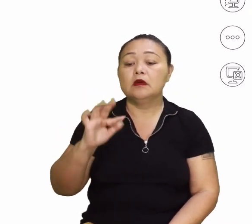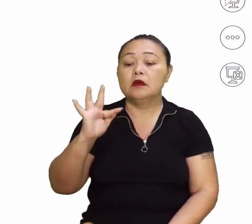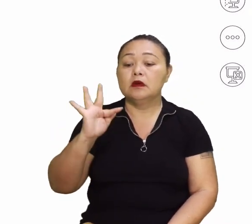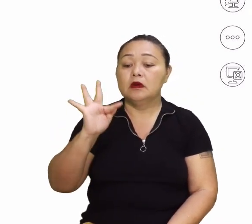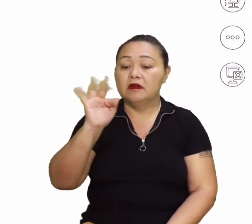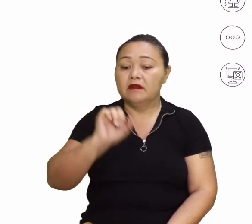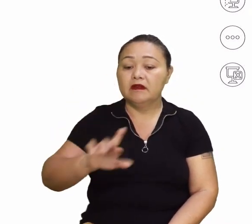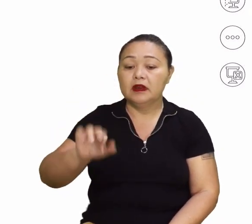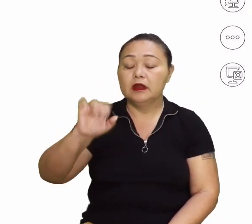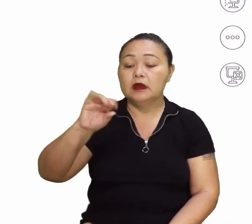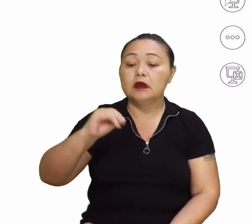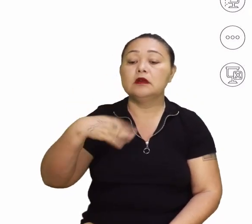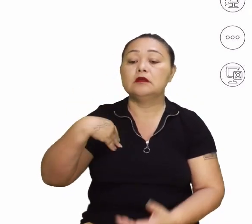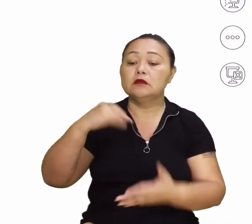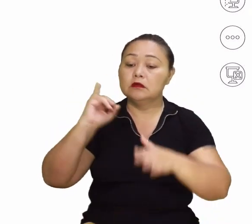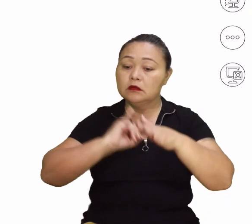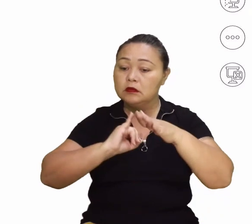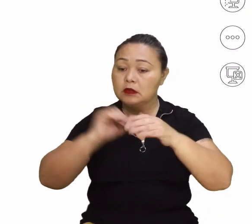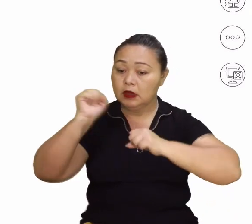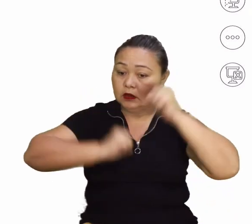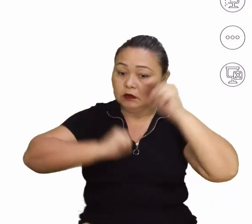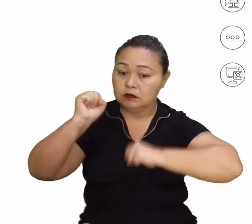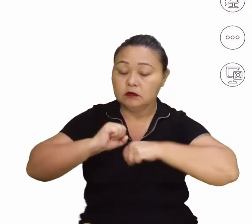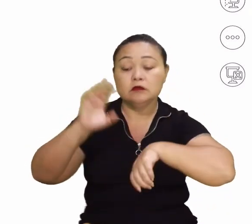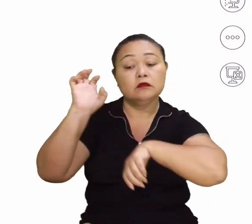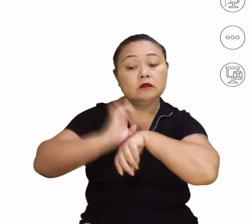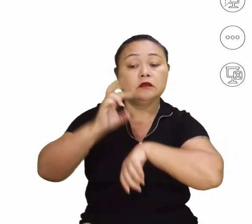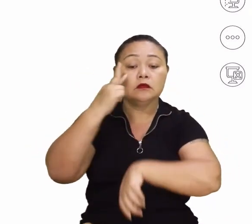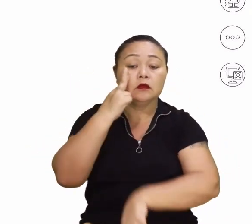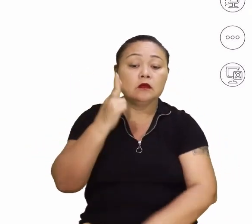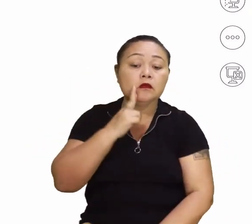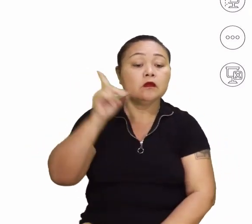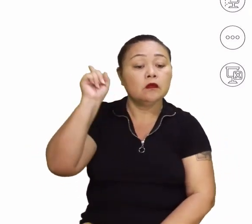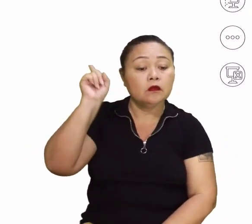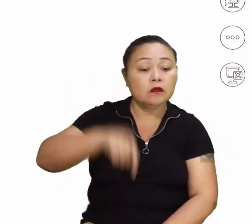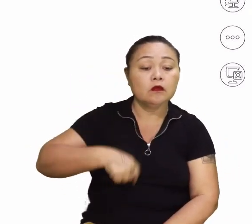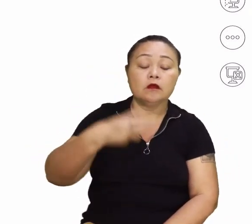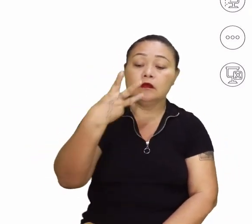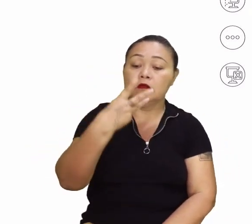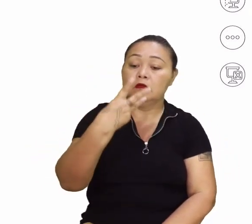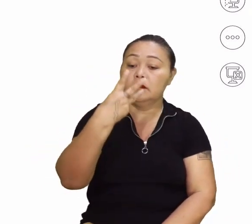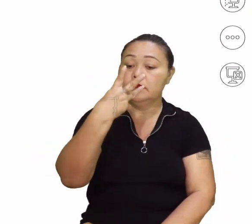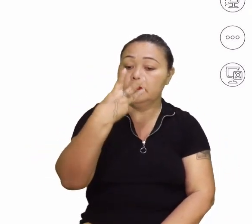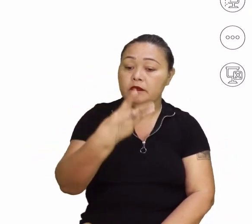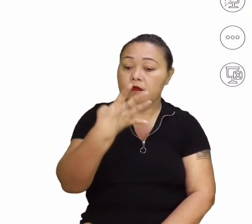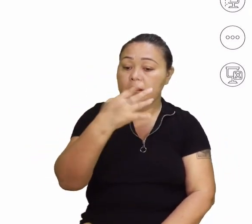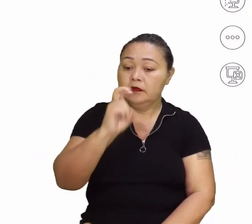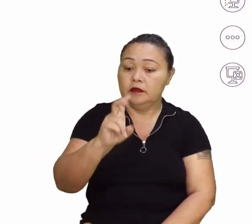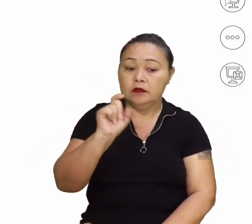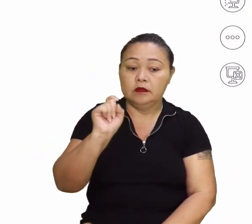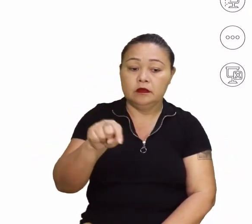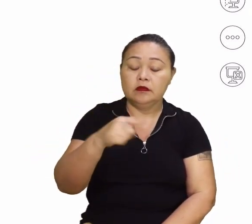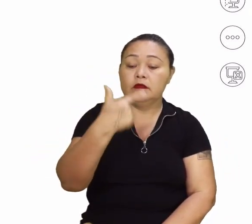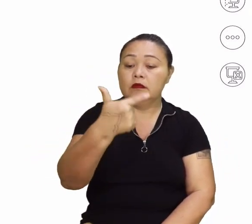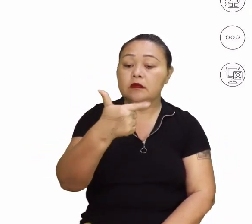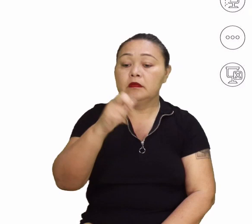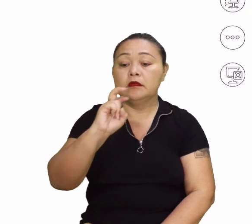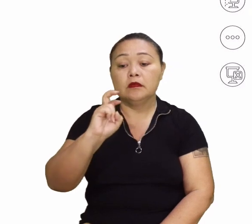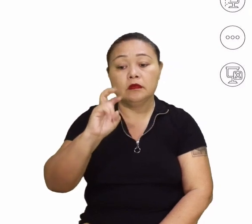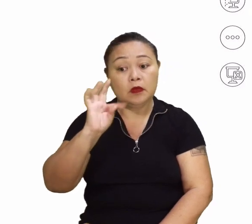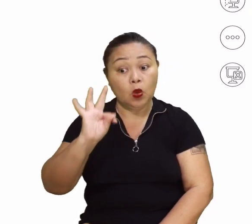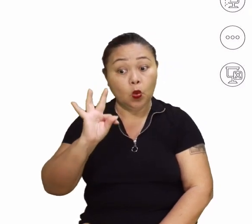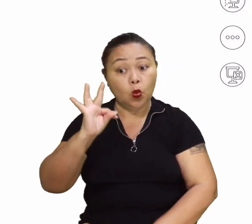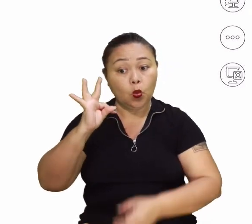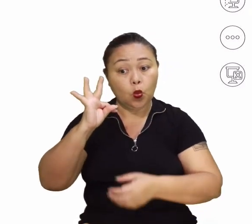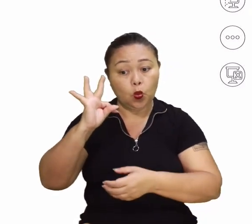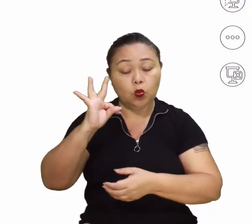das Indústrias do Estado de Rondônia, ok? Foi de 345.225 toneladas,